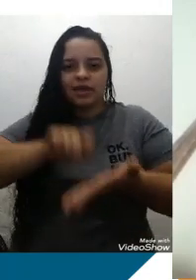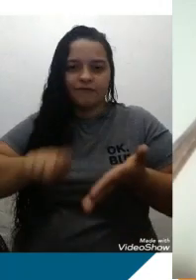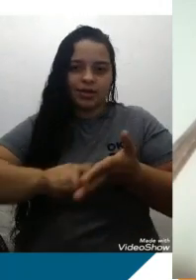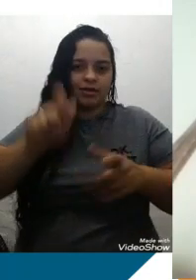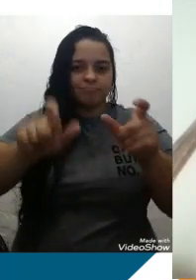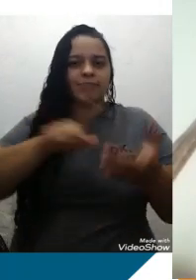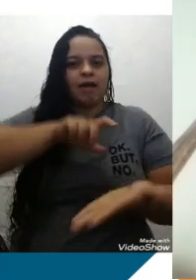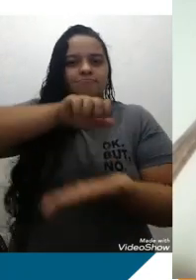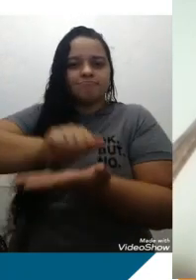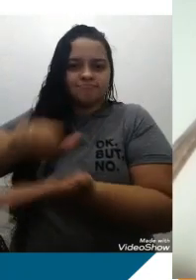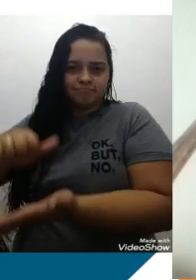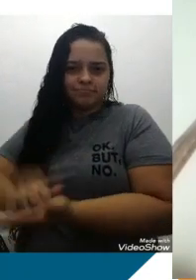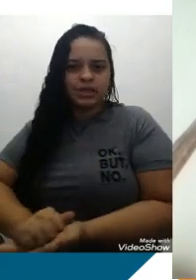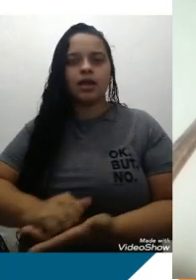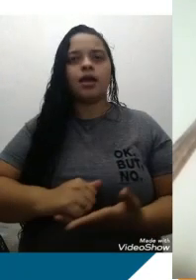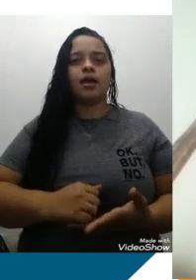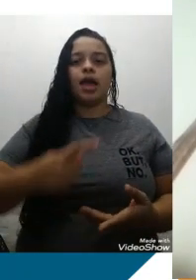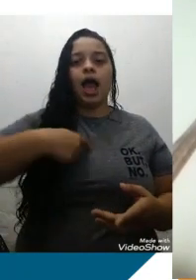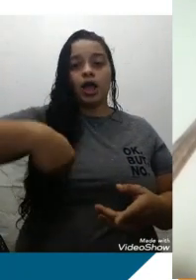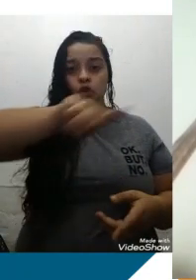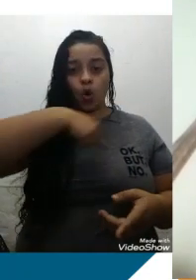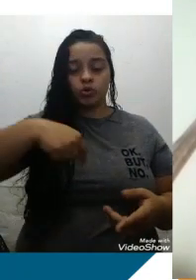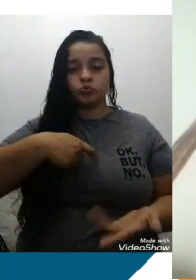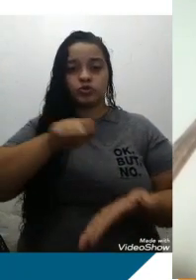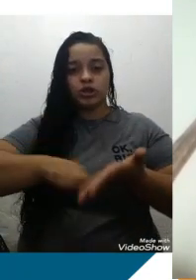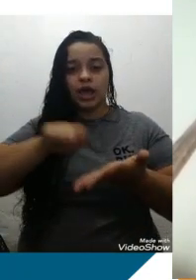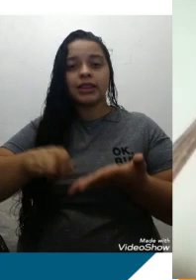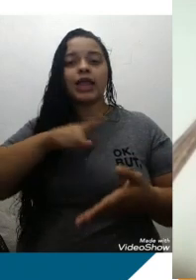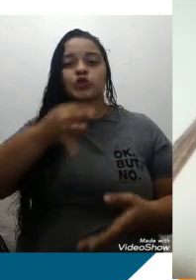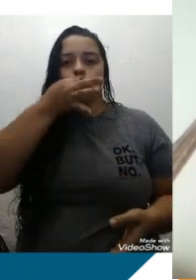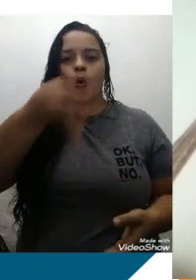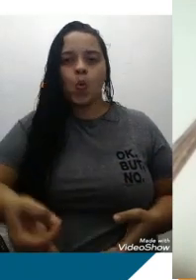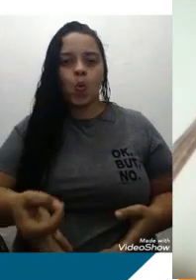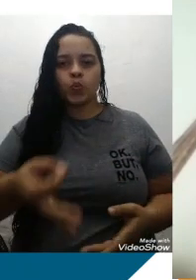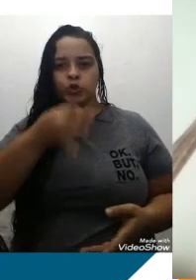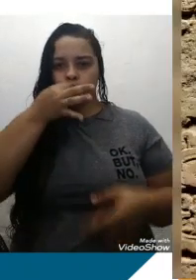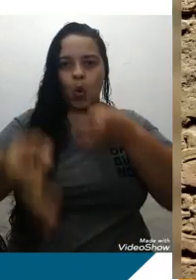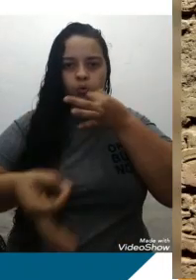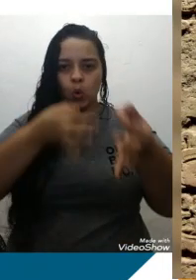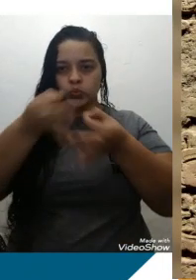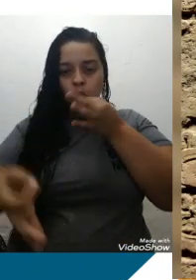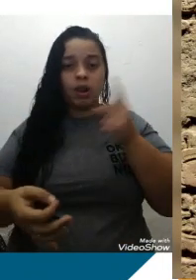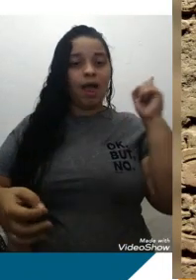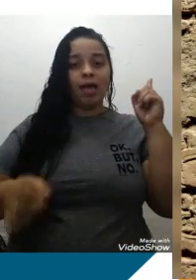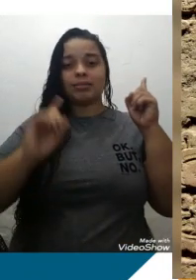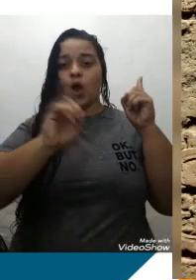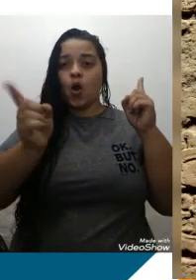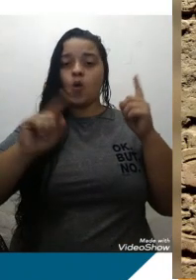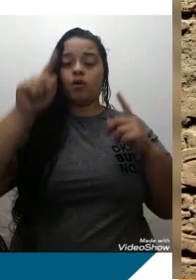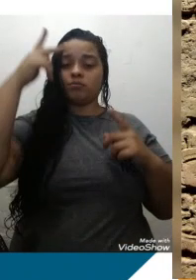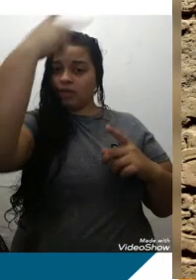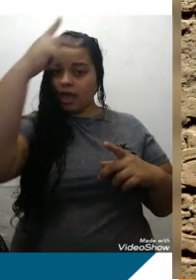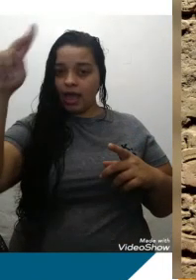uma ideia, não um som, como o nosso alfabeto. Né? O nosso alfabeto é um alfabeto fonético, cada letra representa um som. O alfabeto